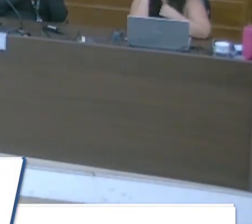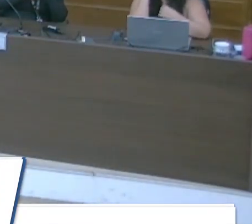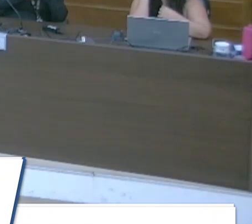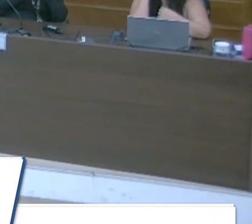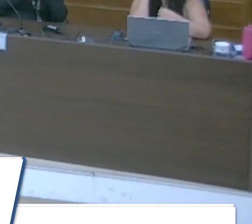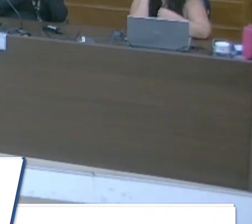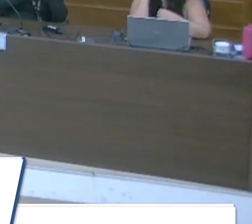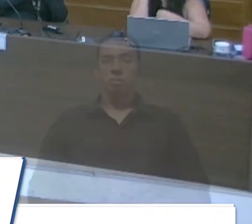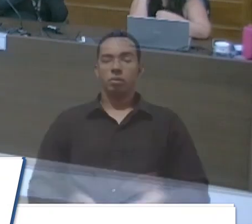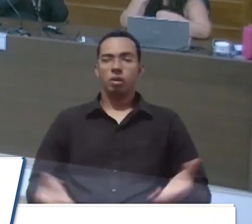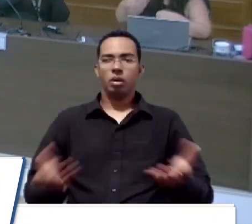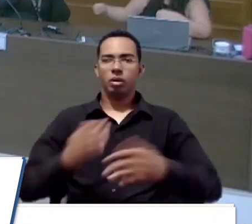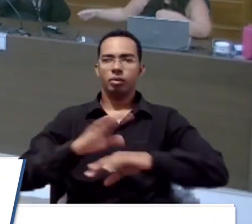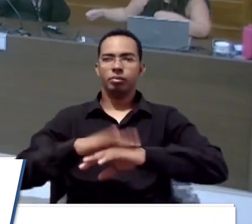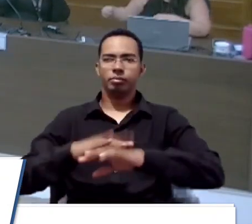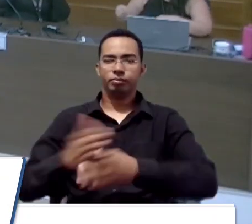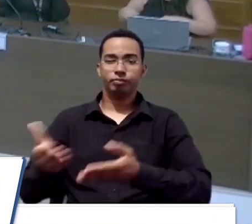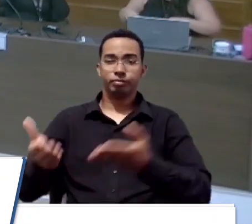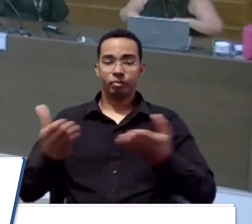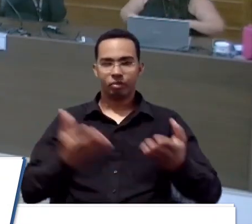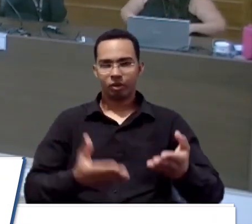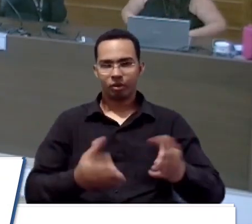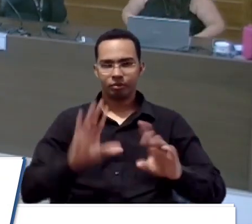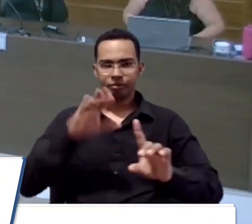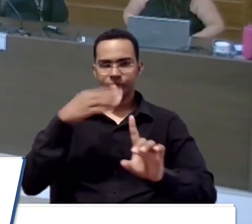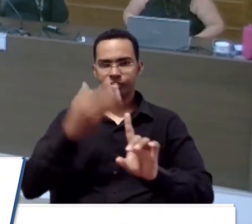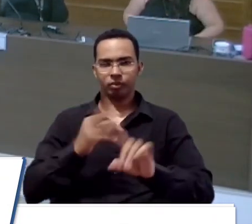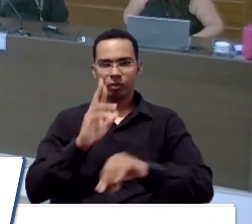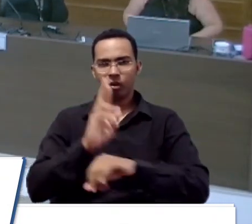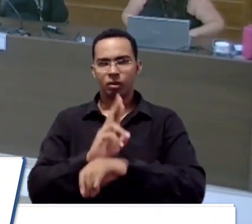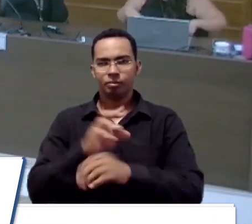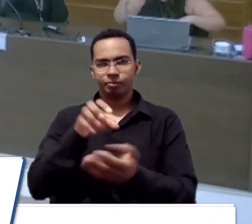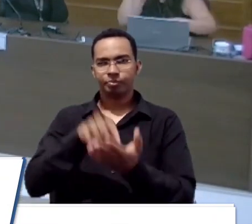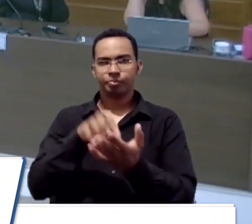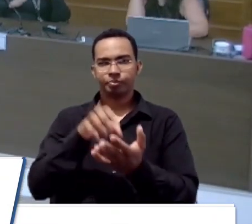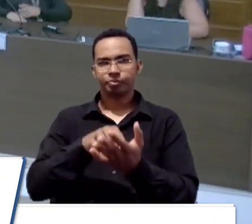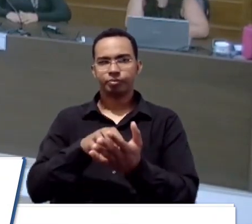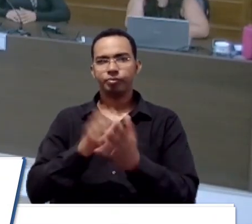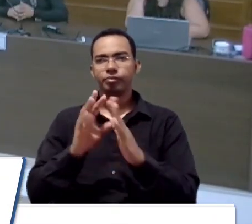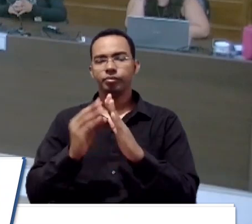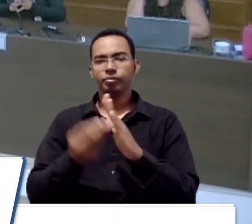Para receber sua honraria, representando a sede da Igreja do